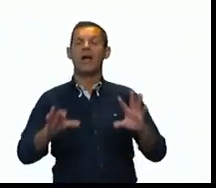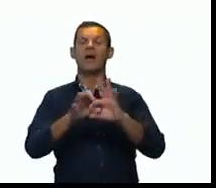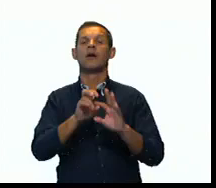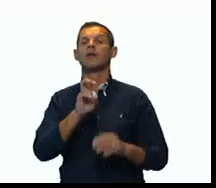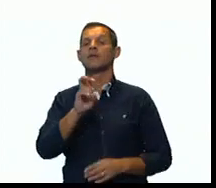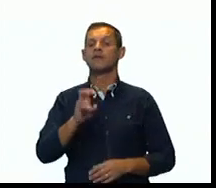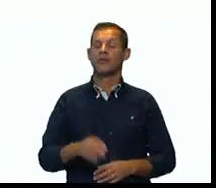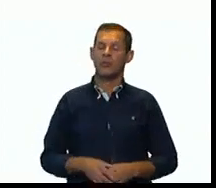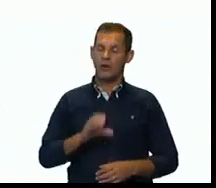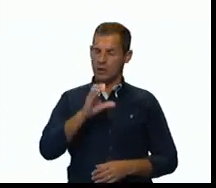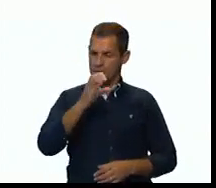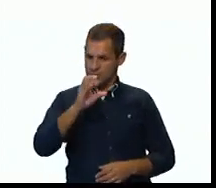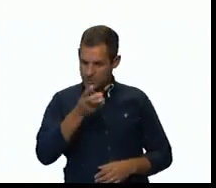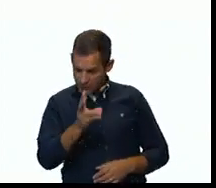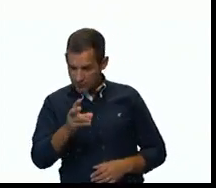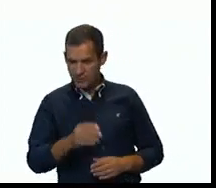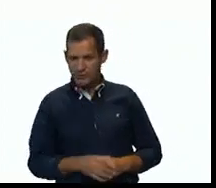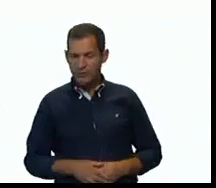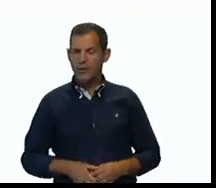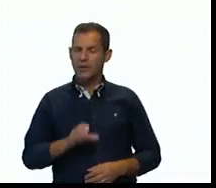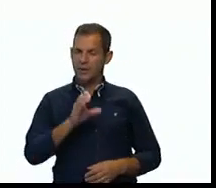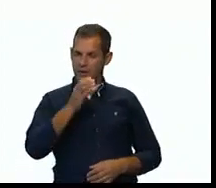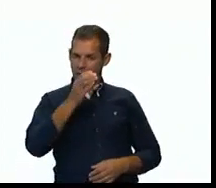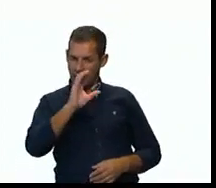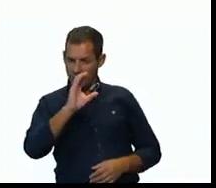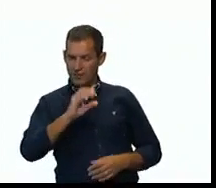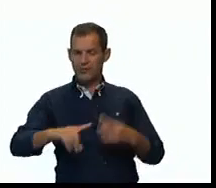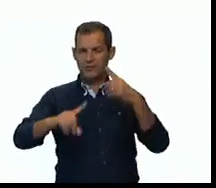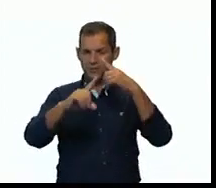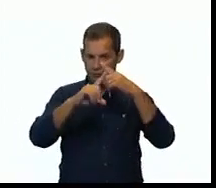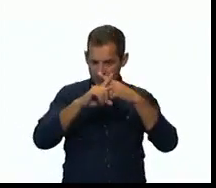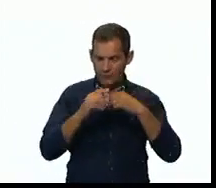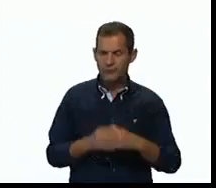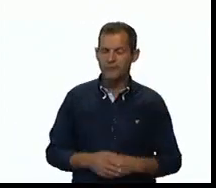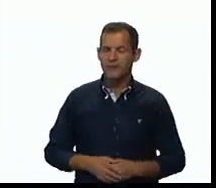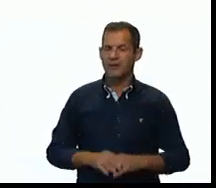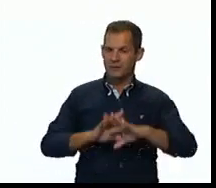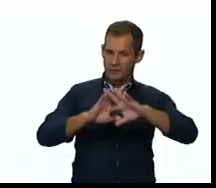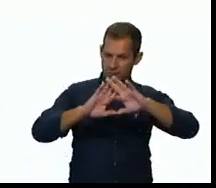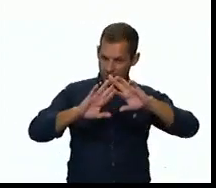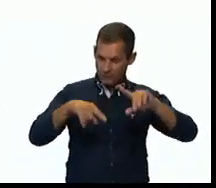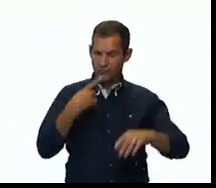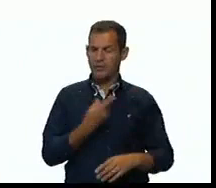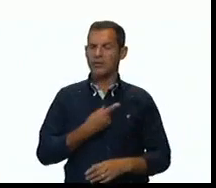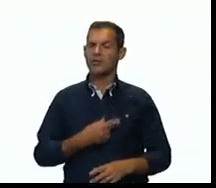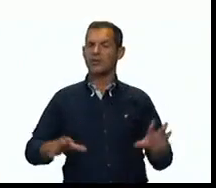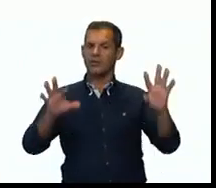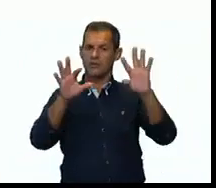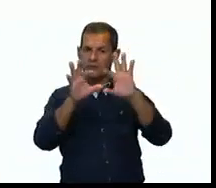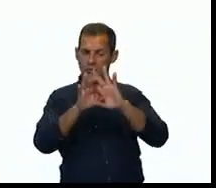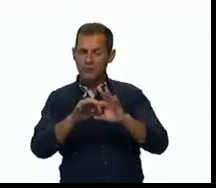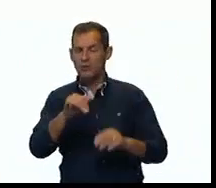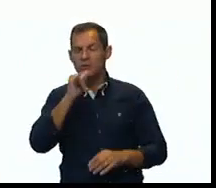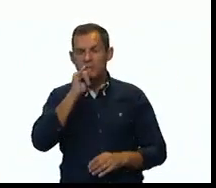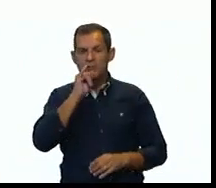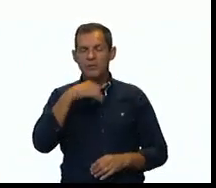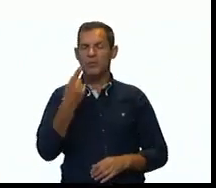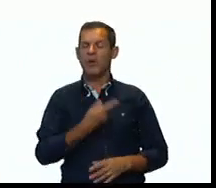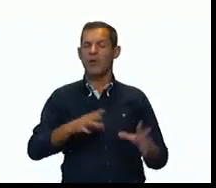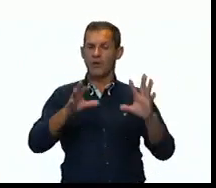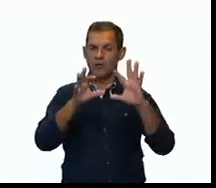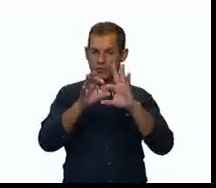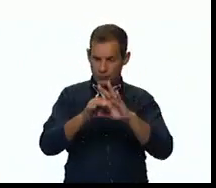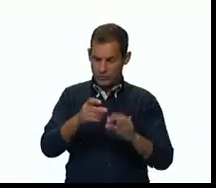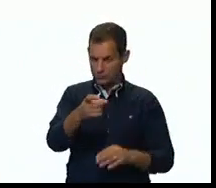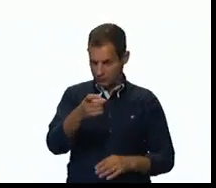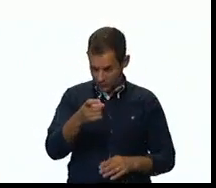integral de uma constante sempre vai ser a constante vezes a variável que nós estamos integrando. Aqui, no caso, nós estamos integrando em